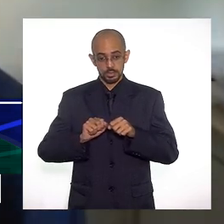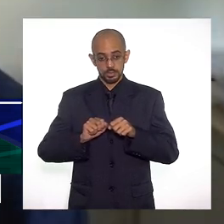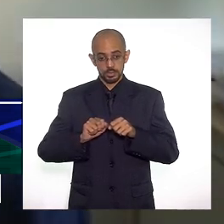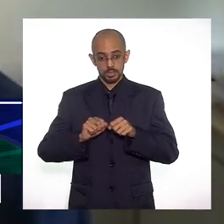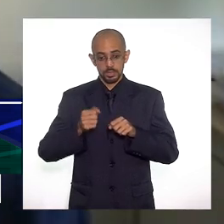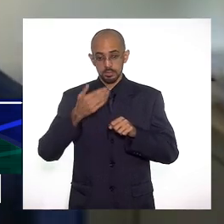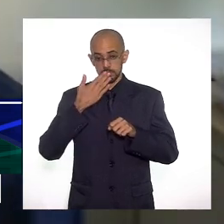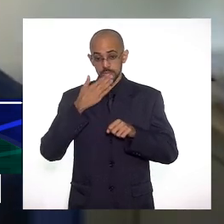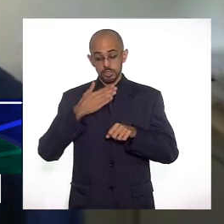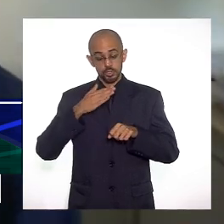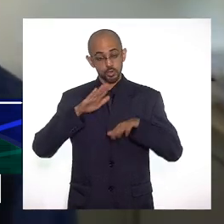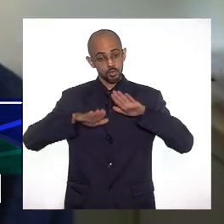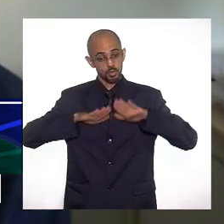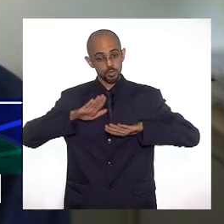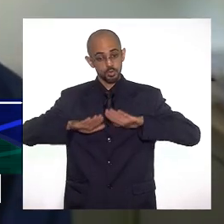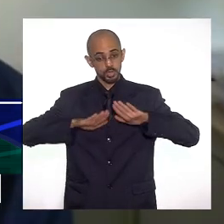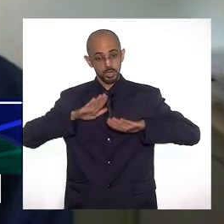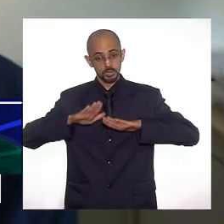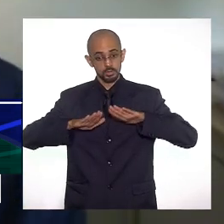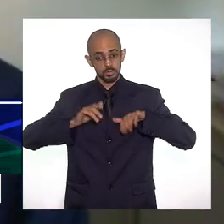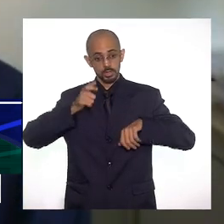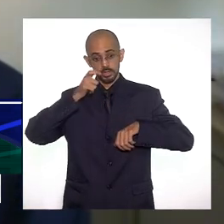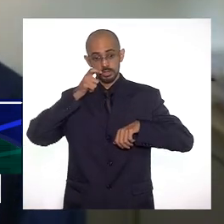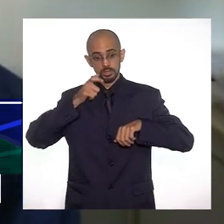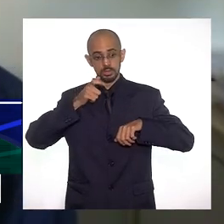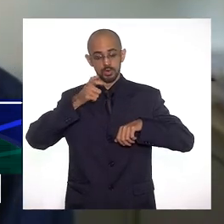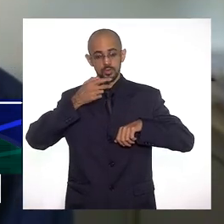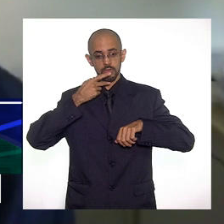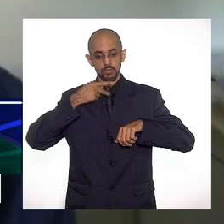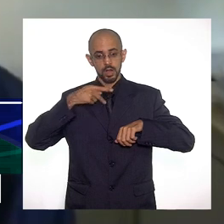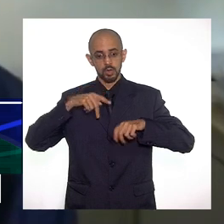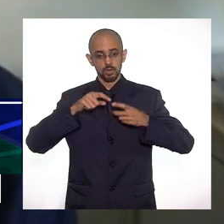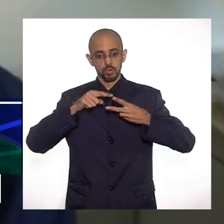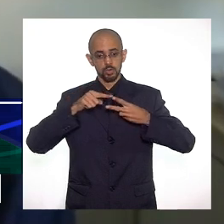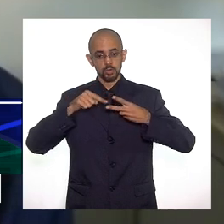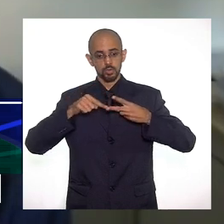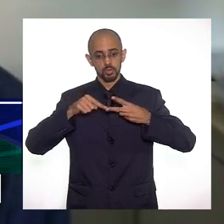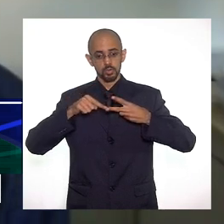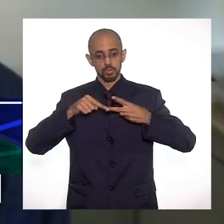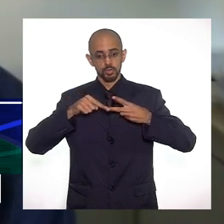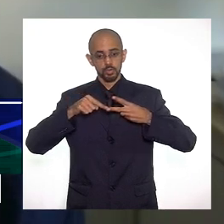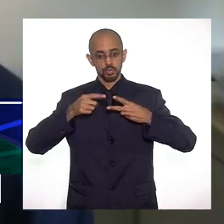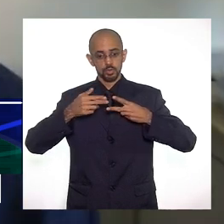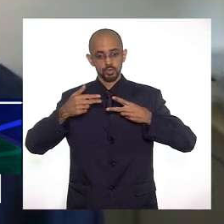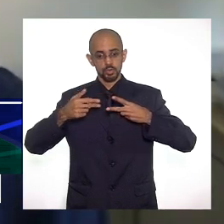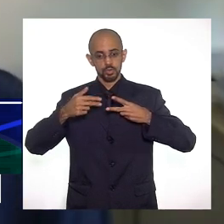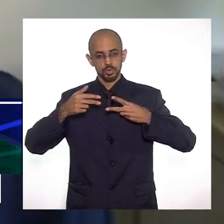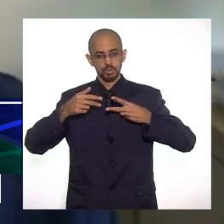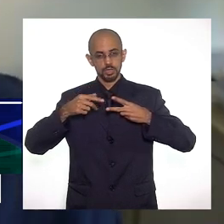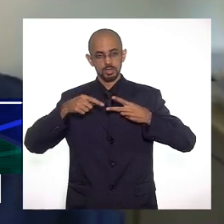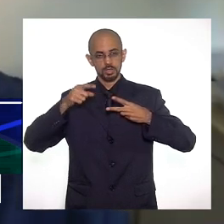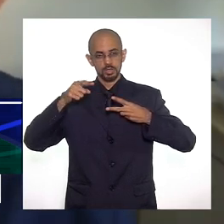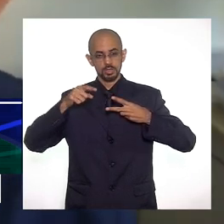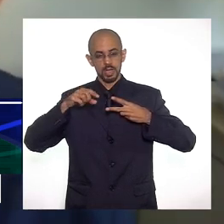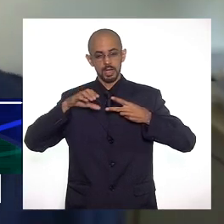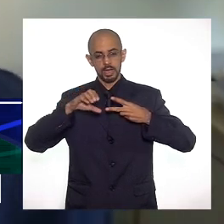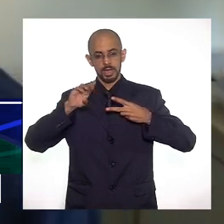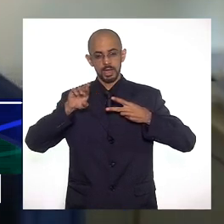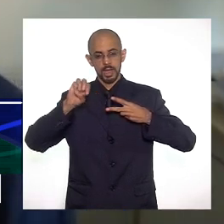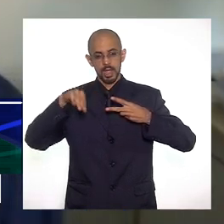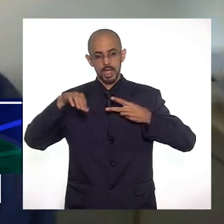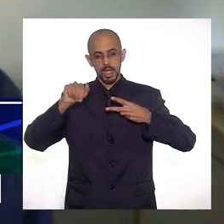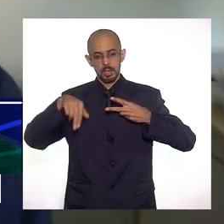pediu prudência e citou duas ADIs do Supremo Tribunal Federal, da ministra Carmen Lúcia